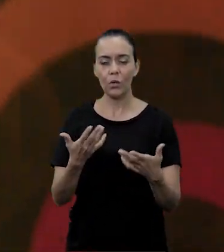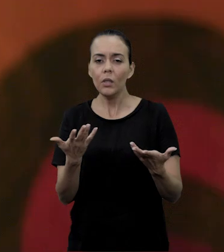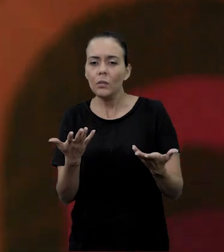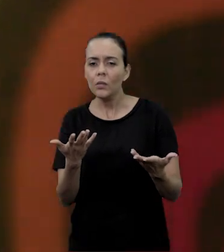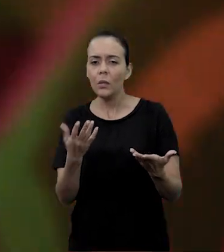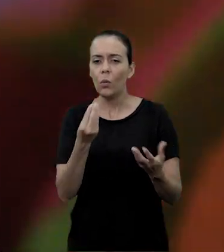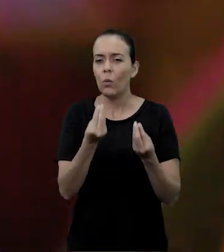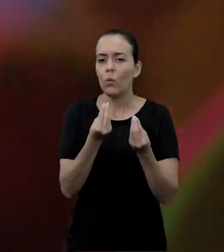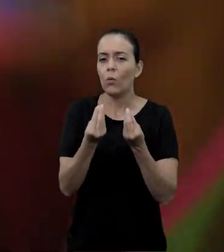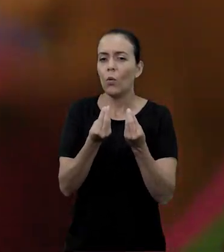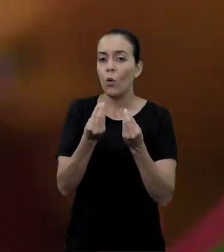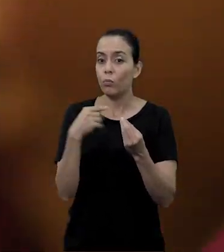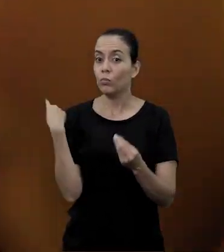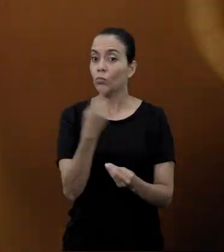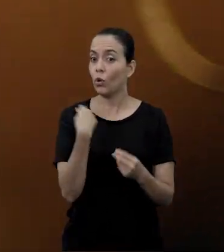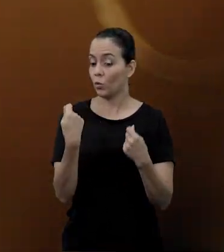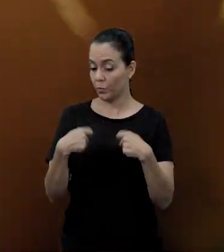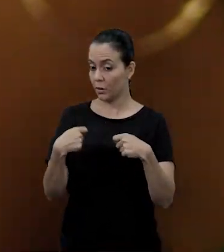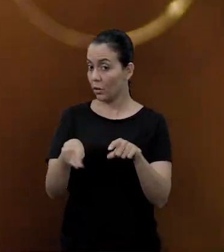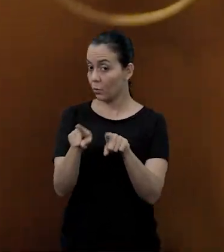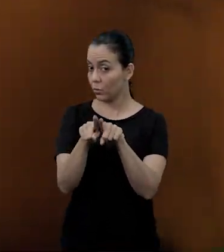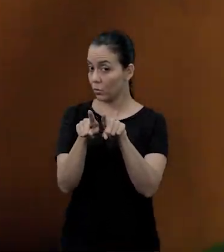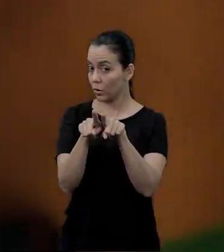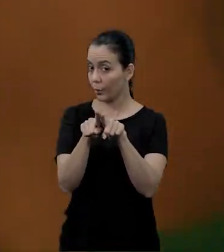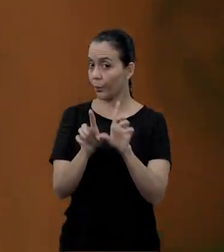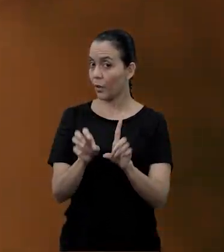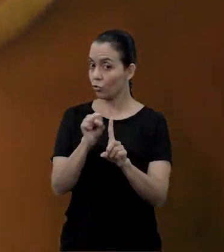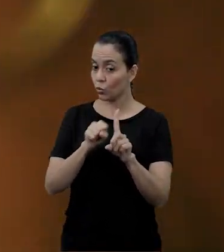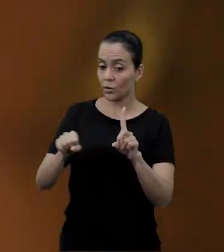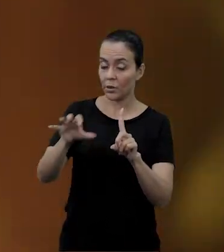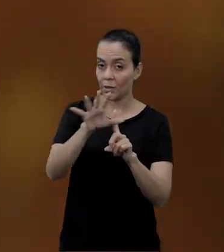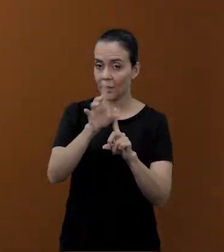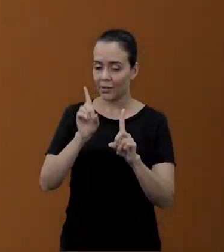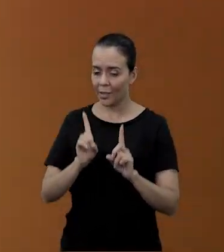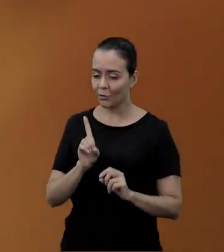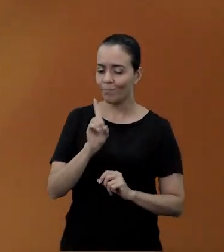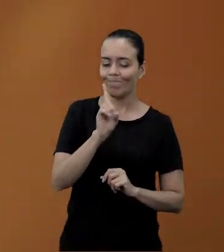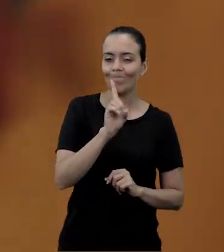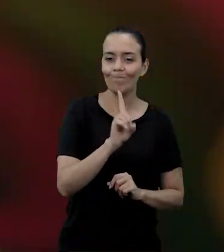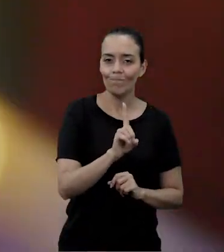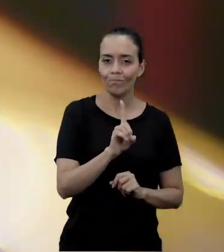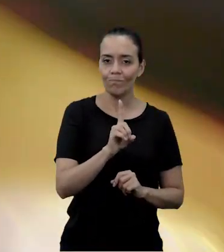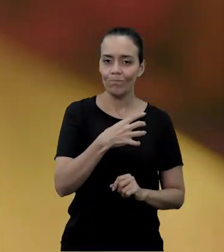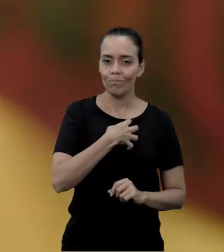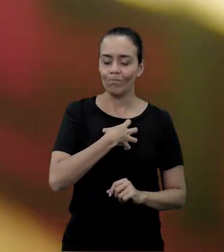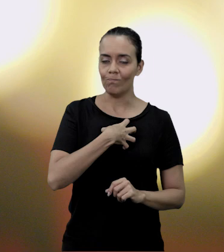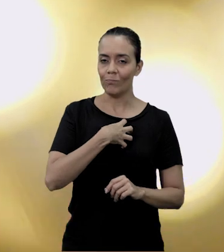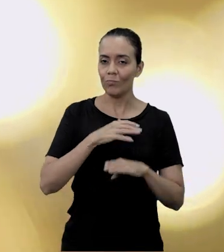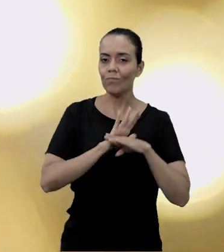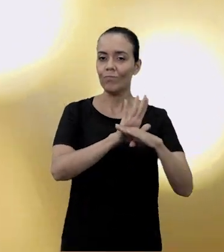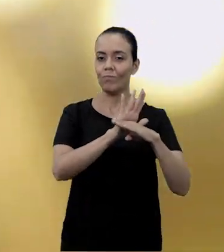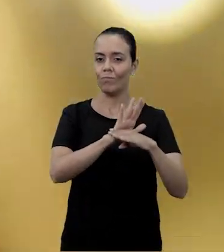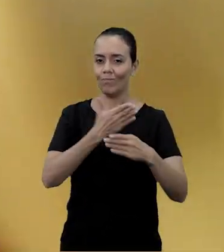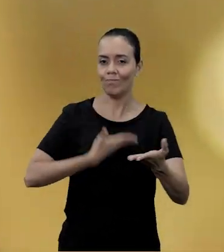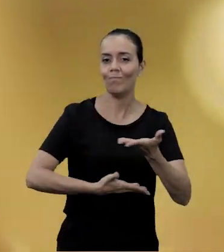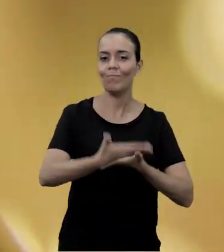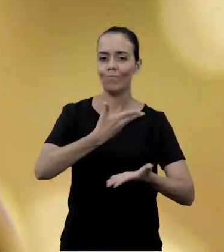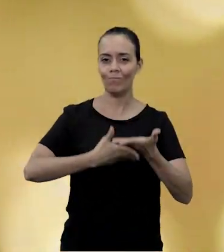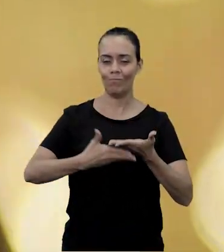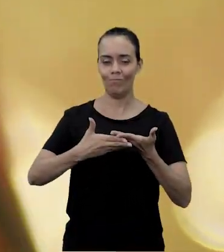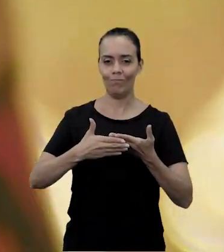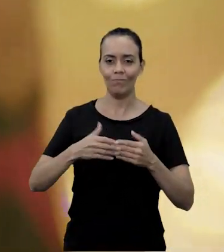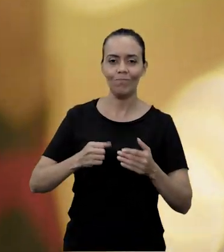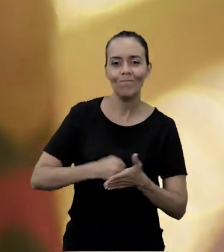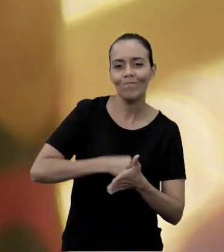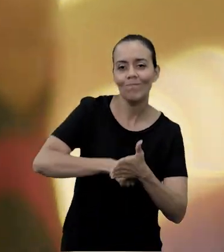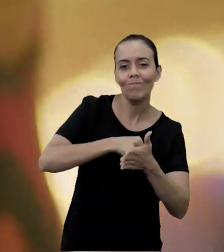sociedade racista, mas devemos também entrar nessa sociedade, ter uma mobilidade social, ocupar cargos de